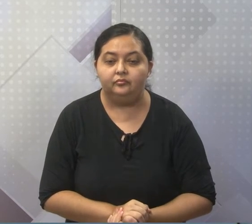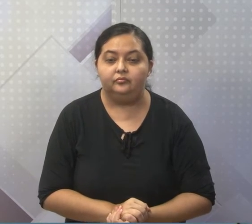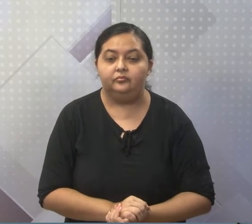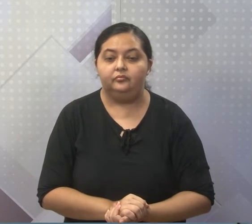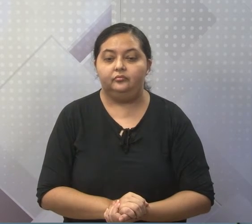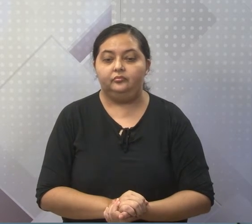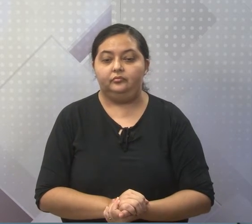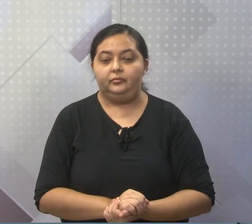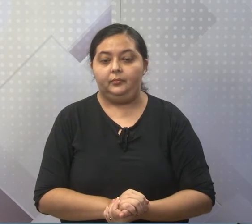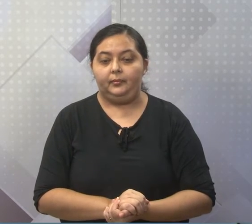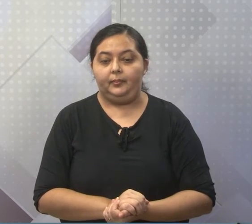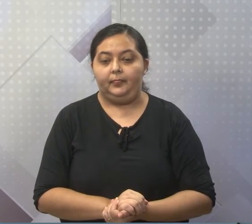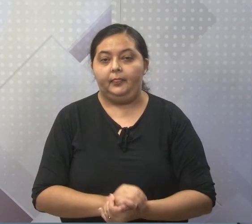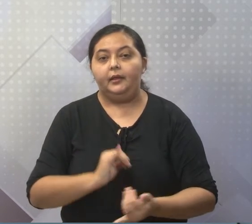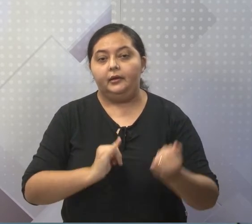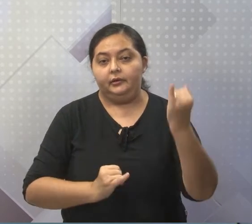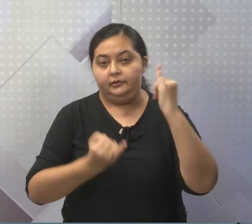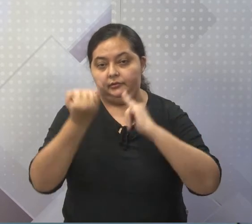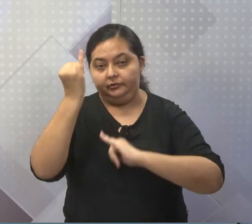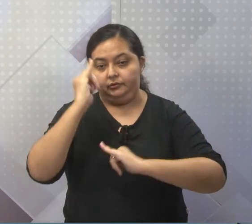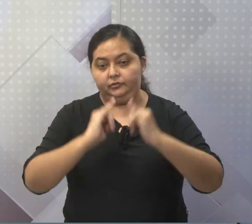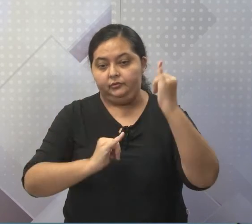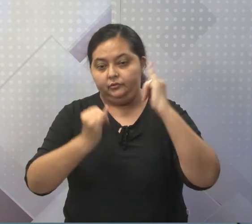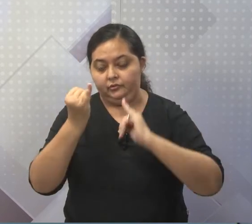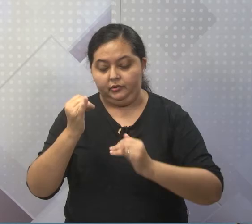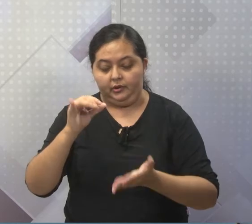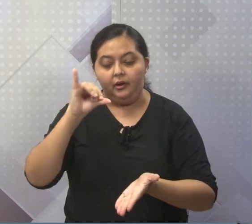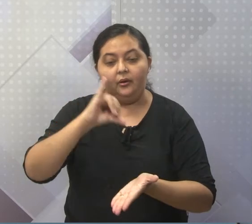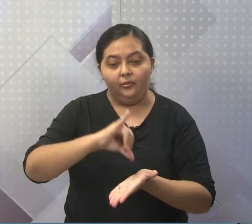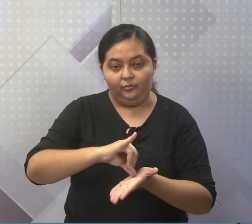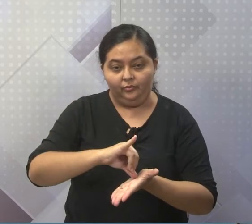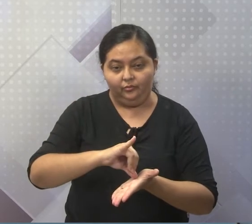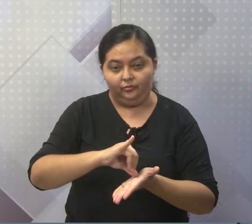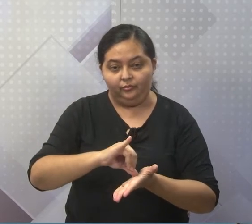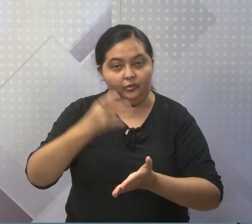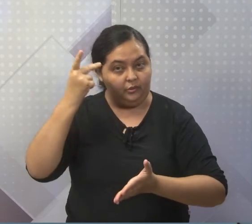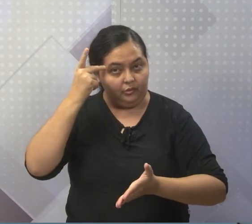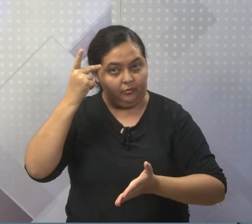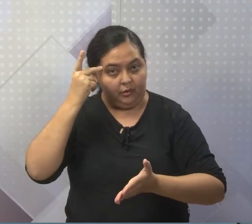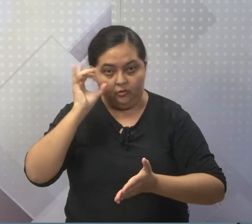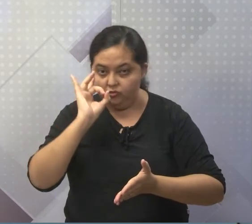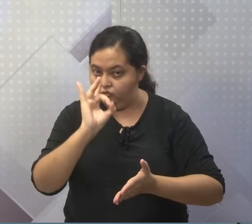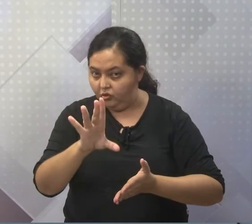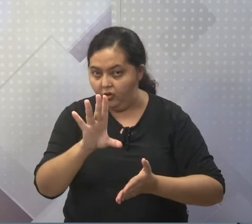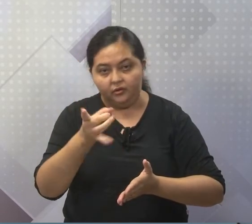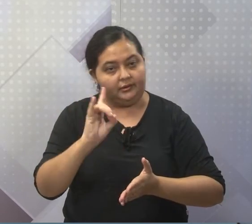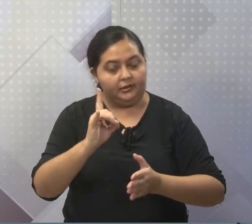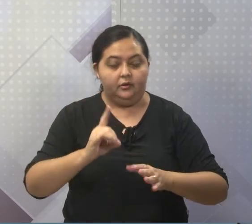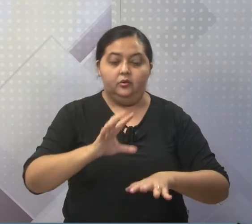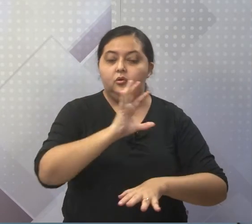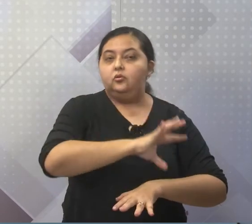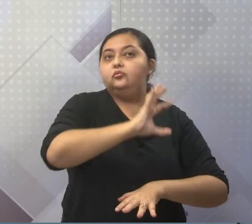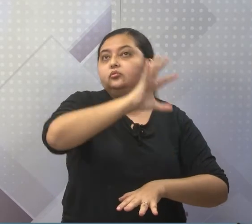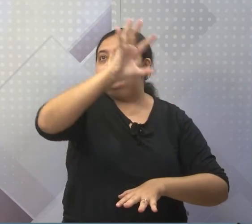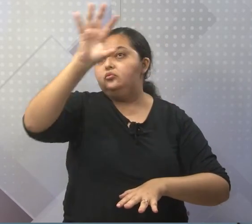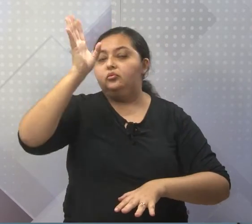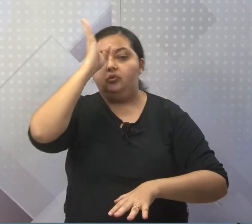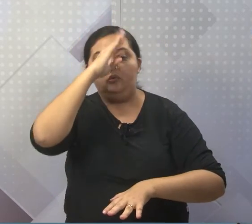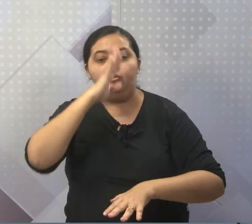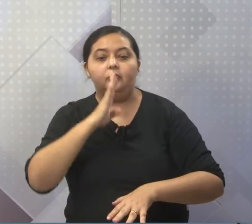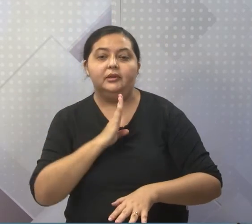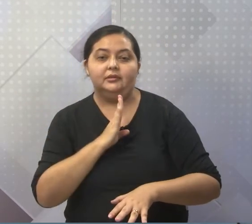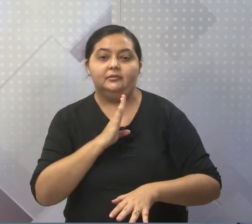centralização Industrial né que sai daquele Polo São Paulo e Rio e vem para outras áreas do Brasil